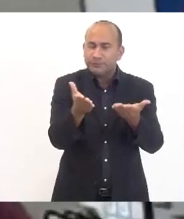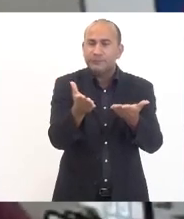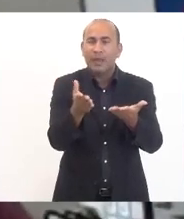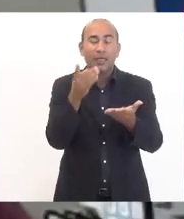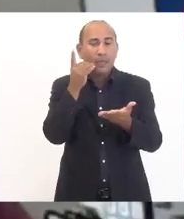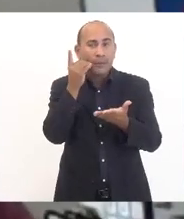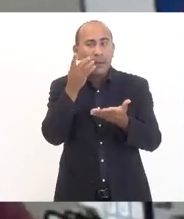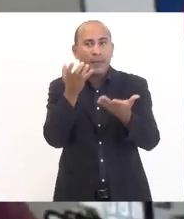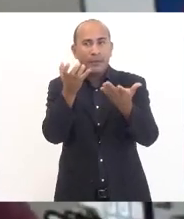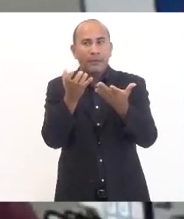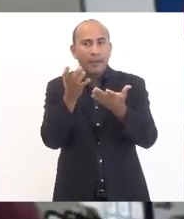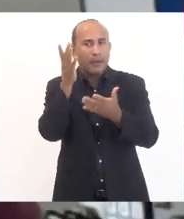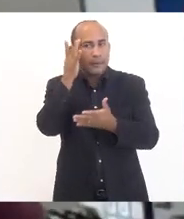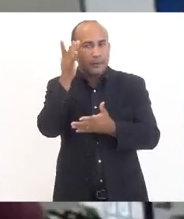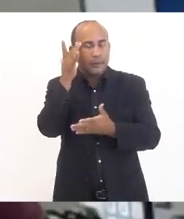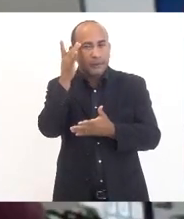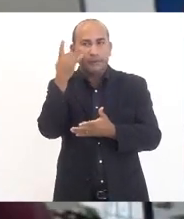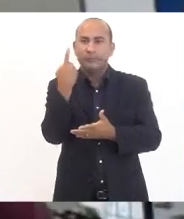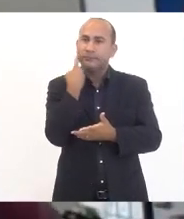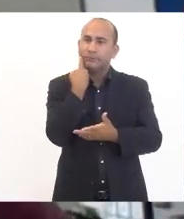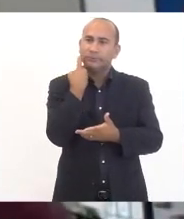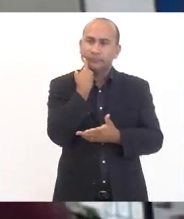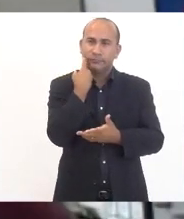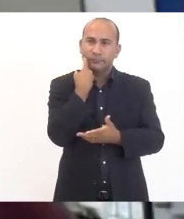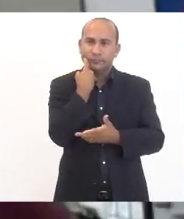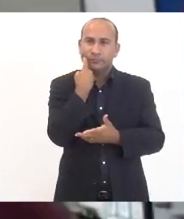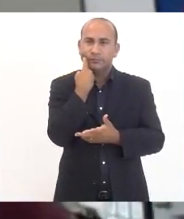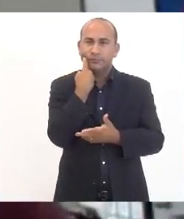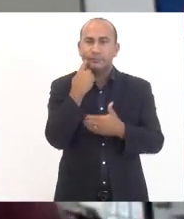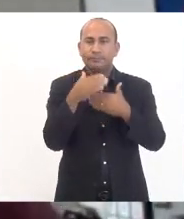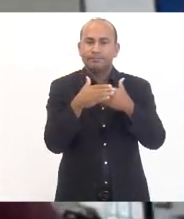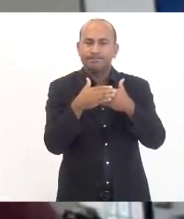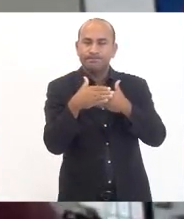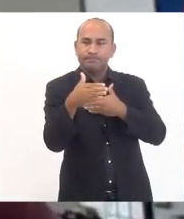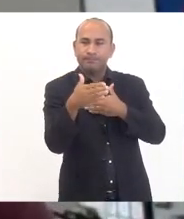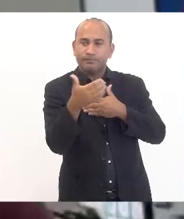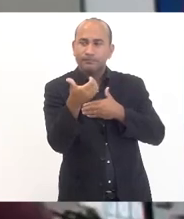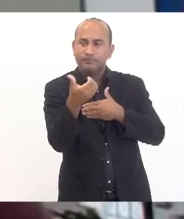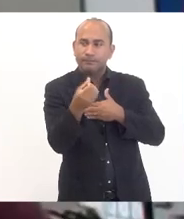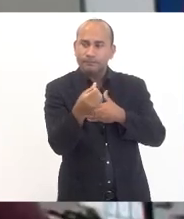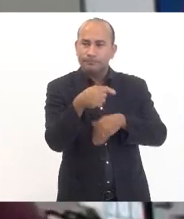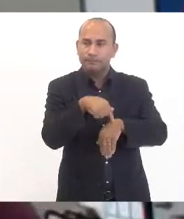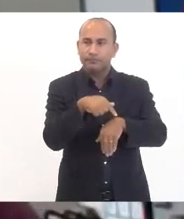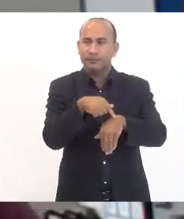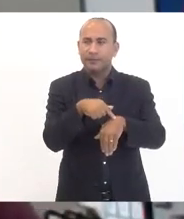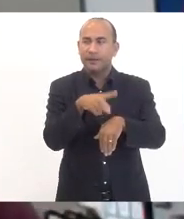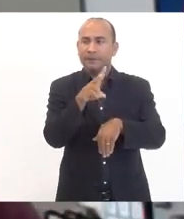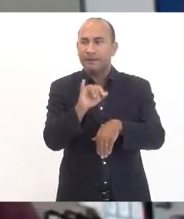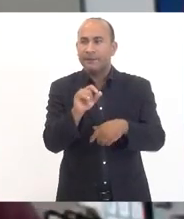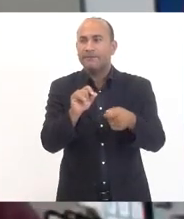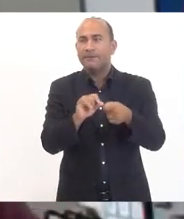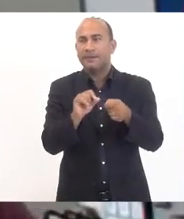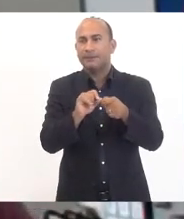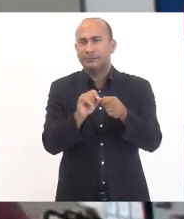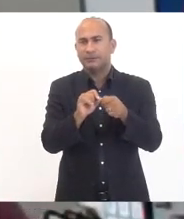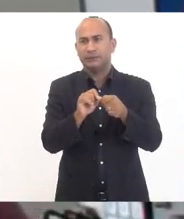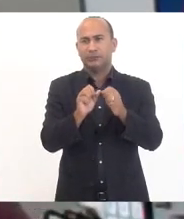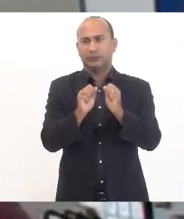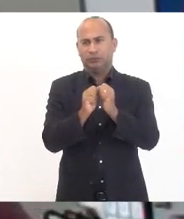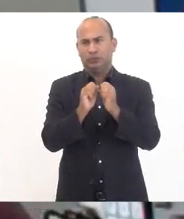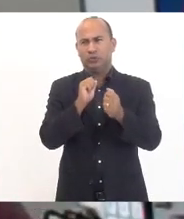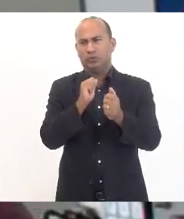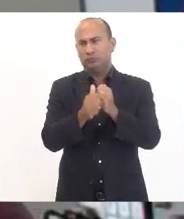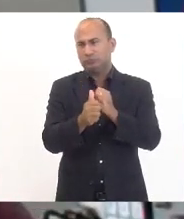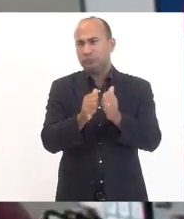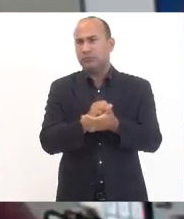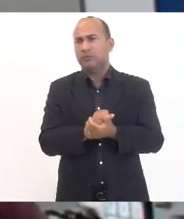participar. Amanhã, sexta-feira, a partir das 16 horas, a gente vai fazer no Instituto dos Pretos Novos